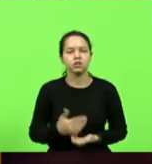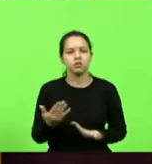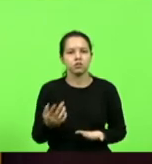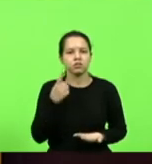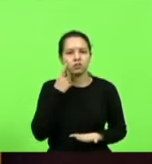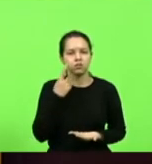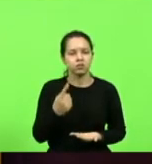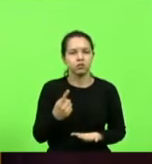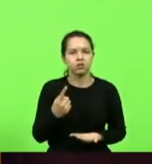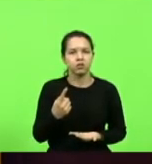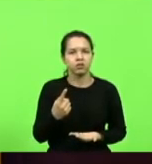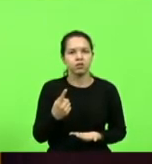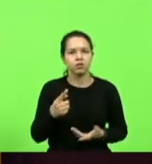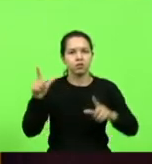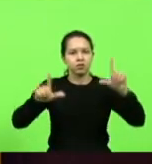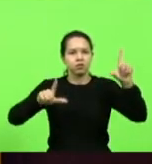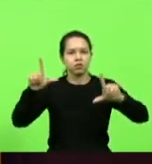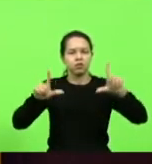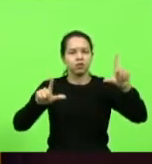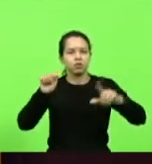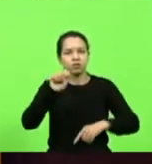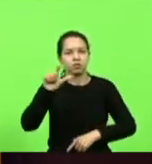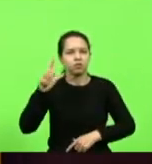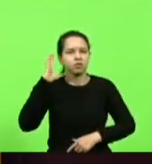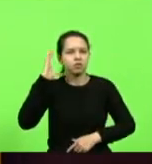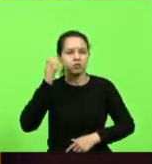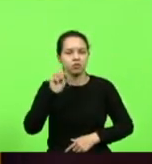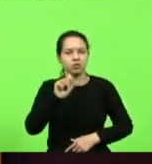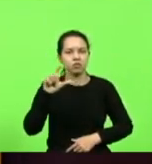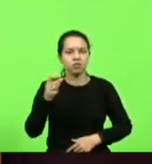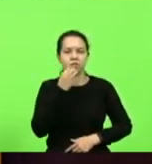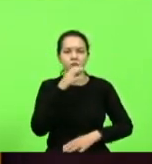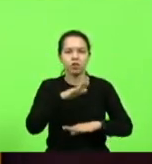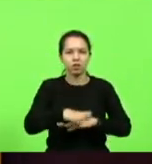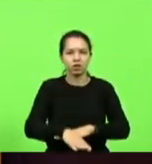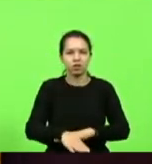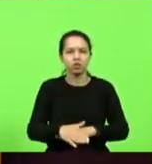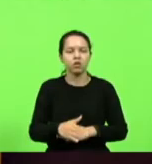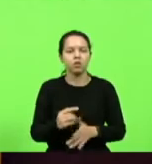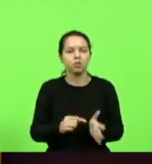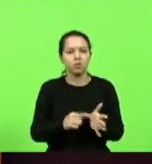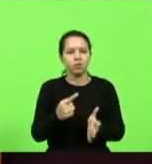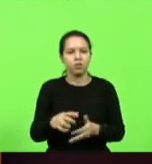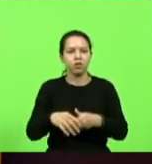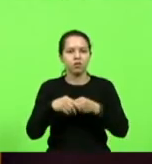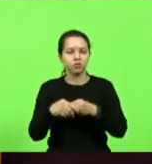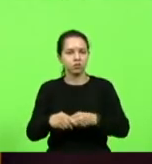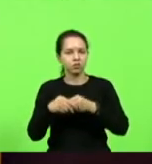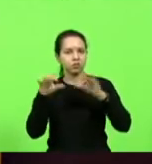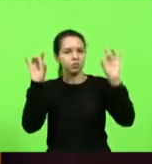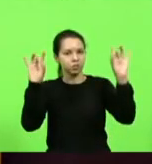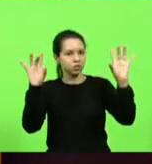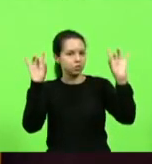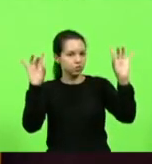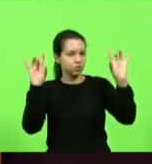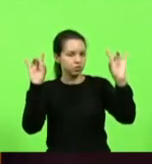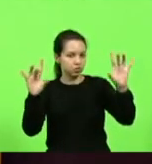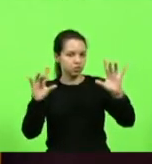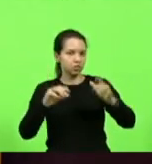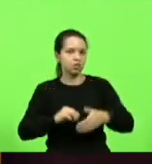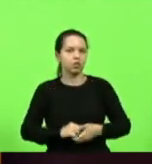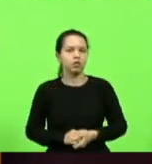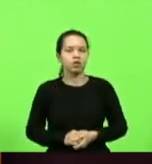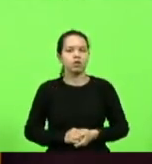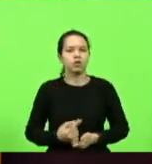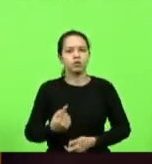e Rádio Alesc, meu cordial boa tarde. Primeiro, minha saudação especial ao eminente deputado Júlio